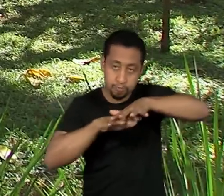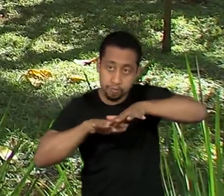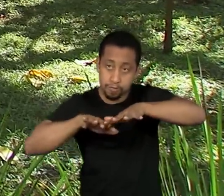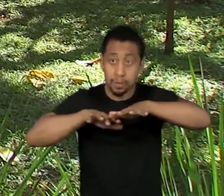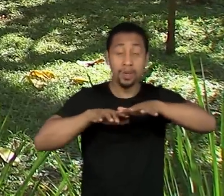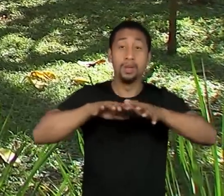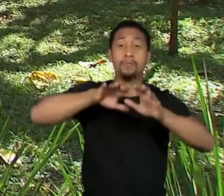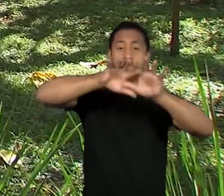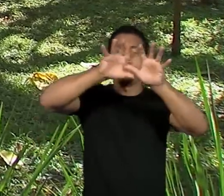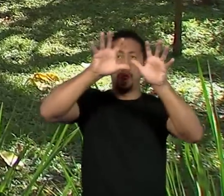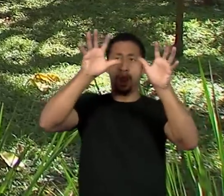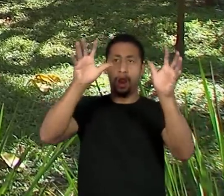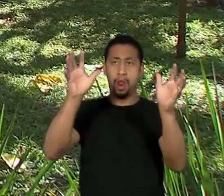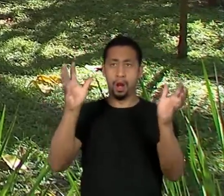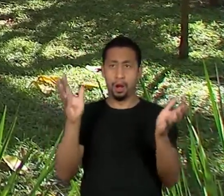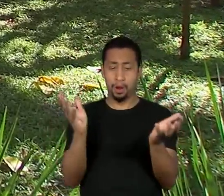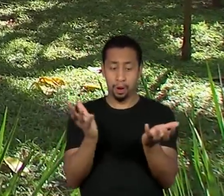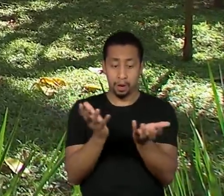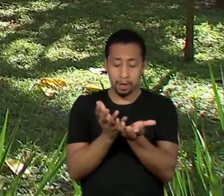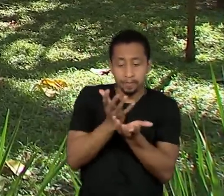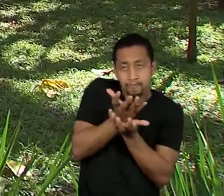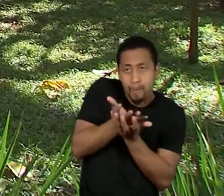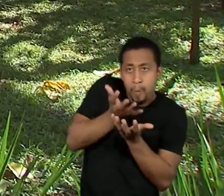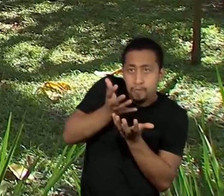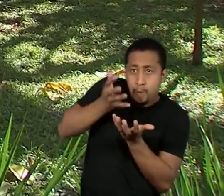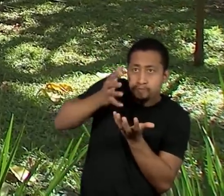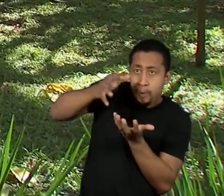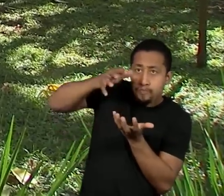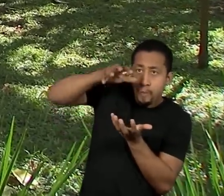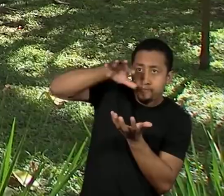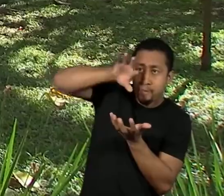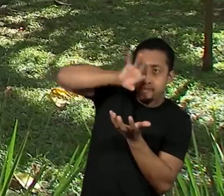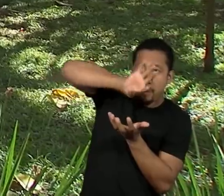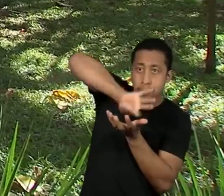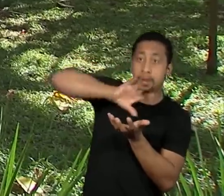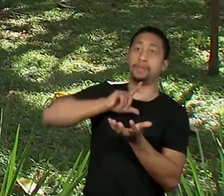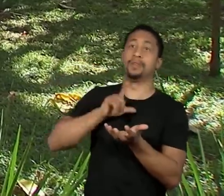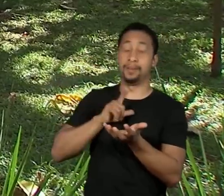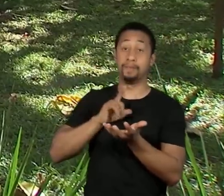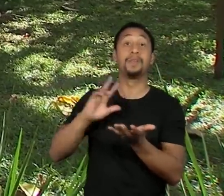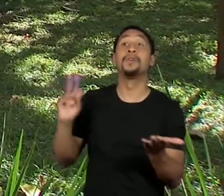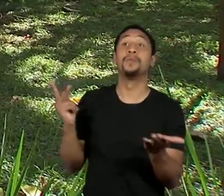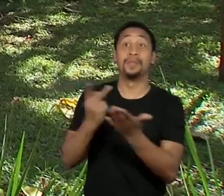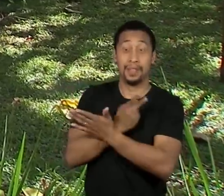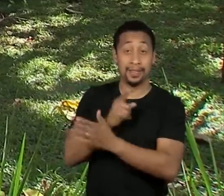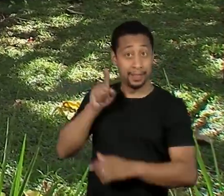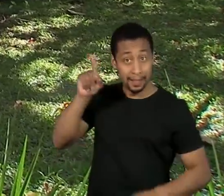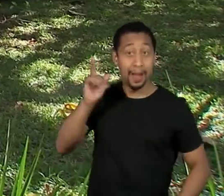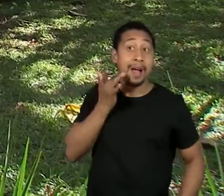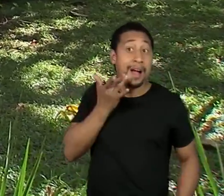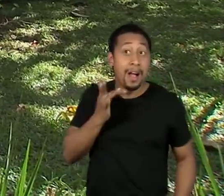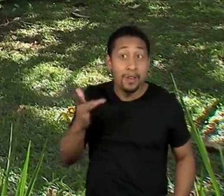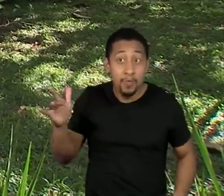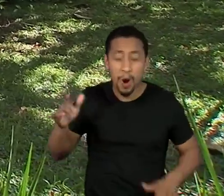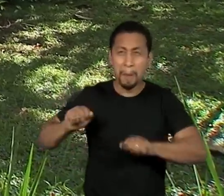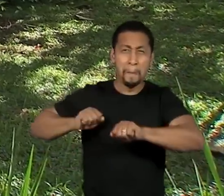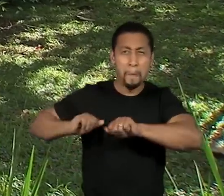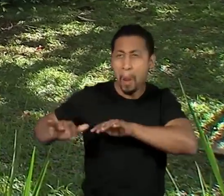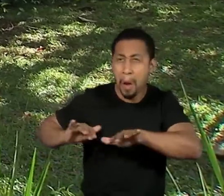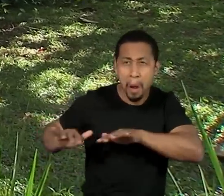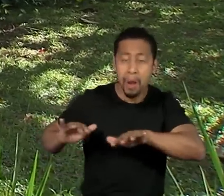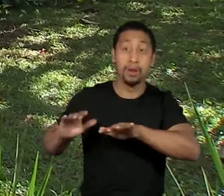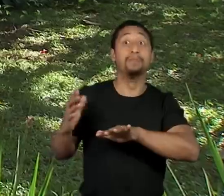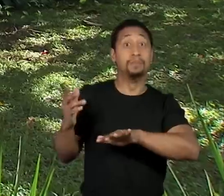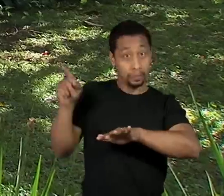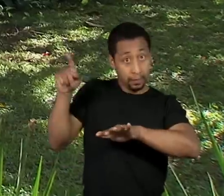Califórnia, nos Estados Unidos, por exemplo, volta e meia a Terra treme porque elas estão se movimentando. É esse tipo